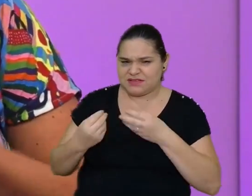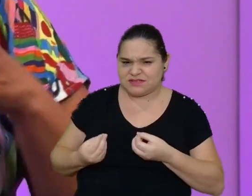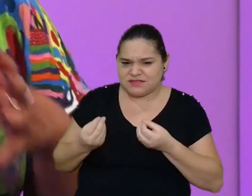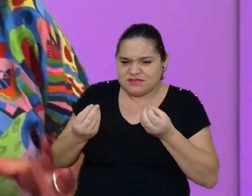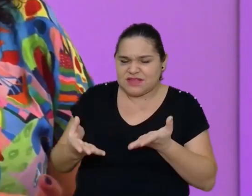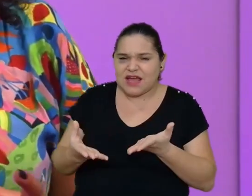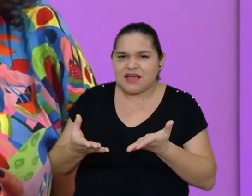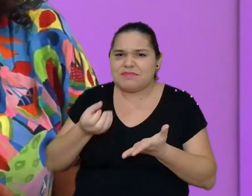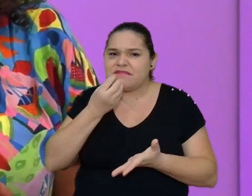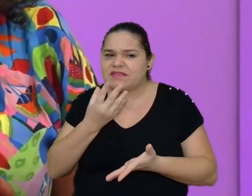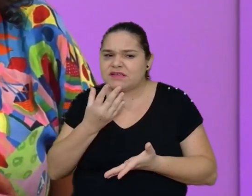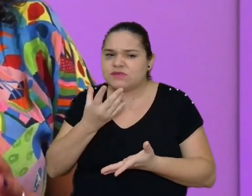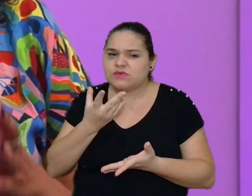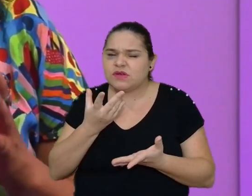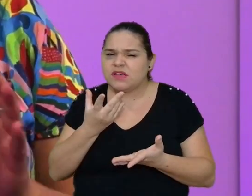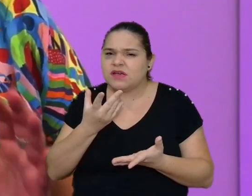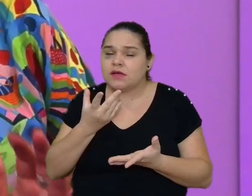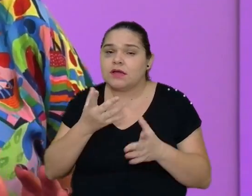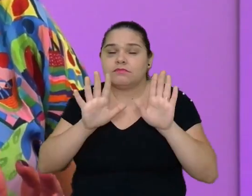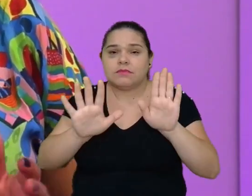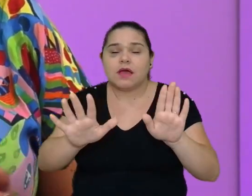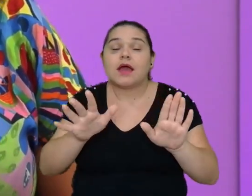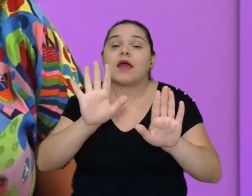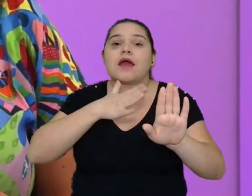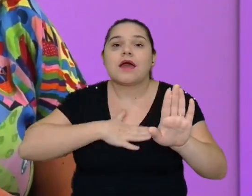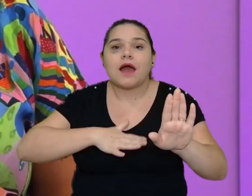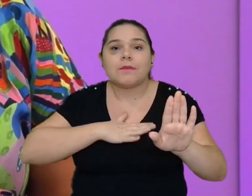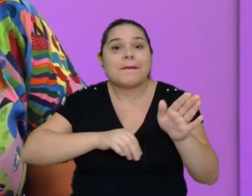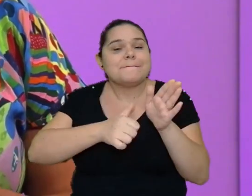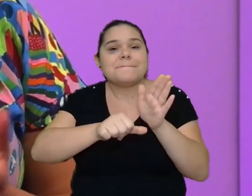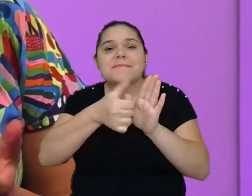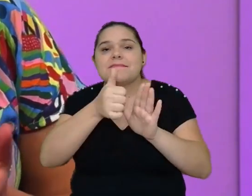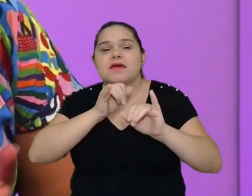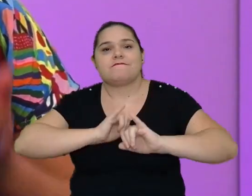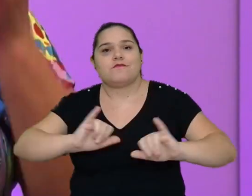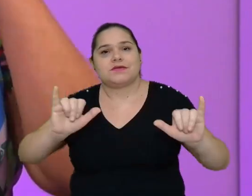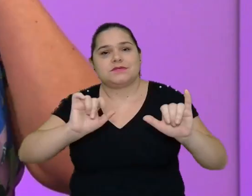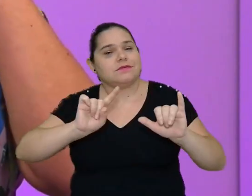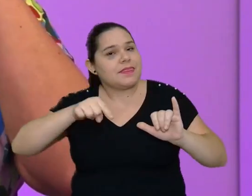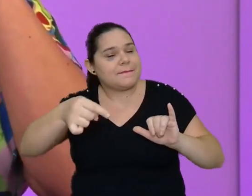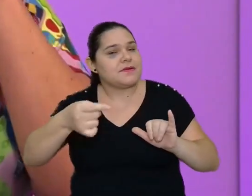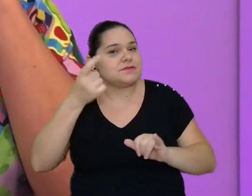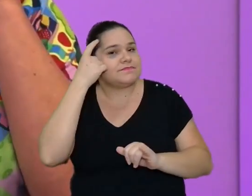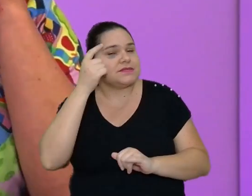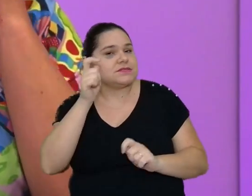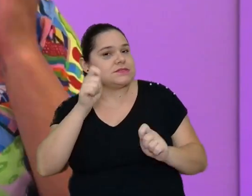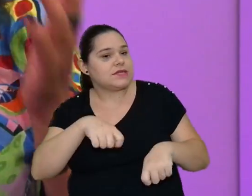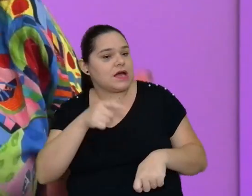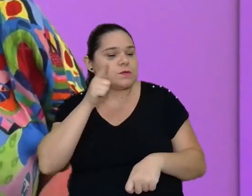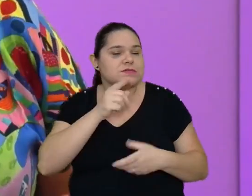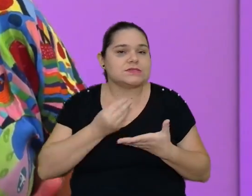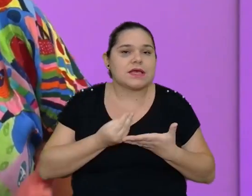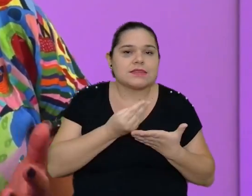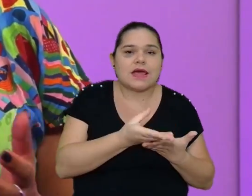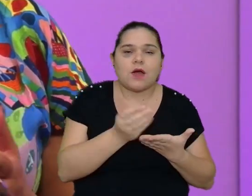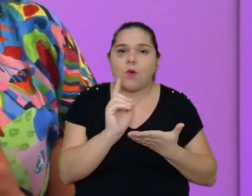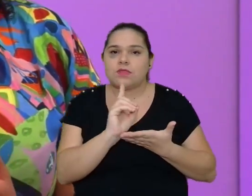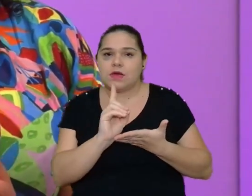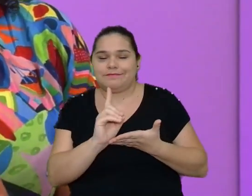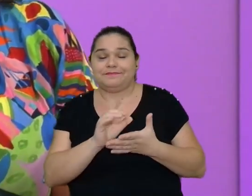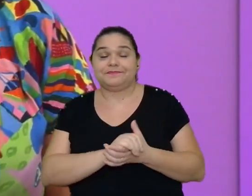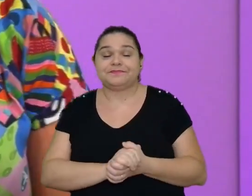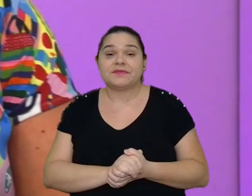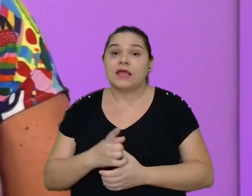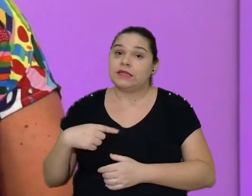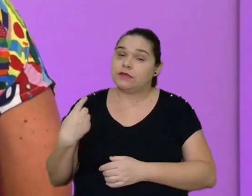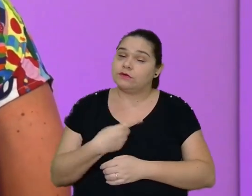custa? Comece com a informação. Então, esse é um primeiro ponto. E na Merck, como eu disse, a gente é líder global na área de fertilidade, na parte